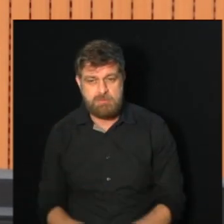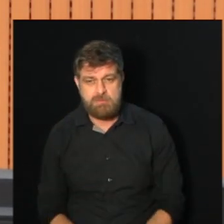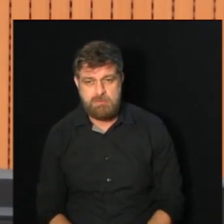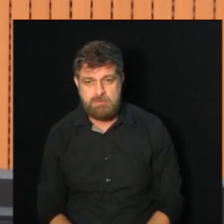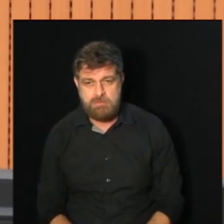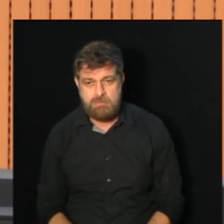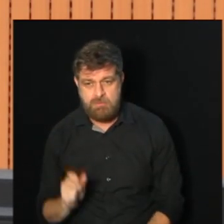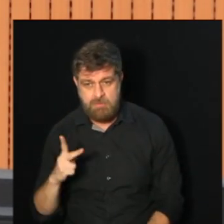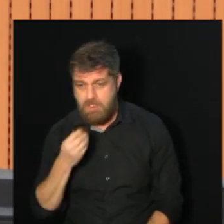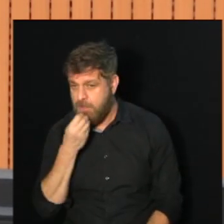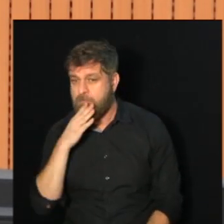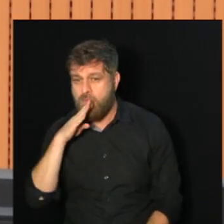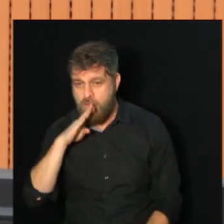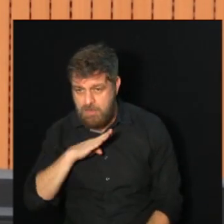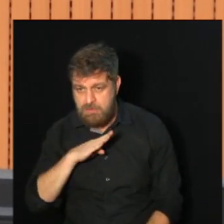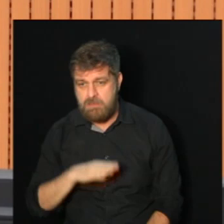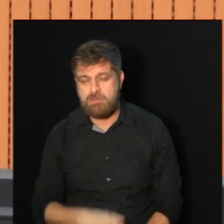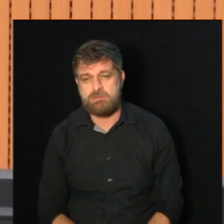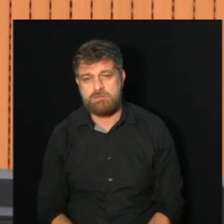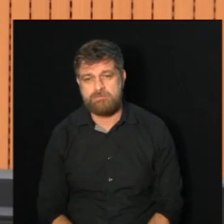Ok, Fábio, muito boa tarde.